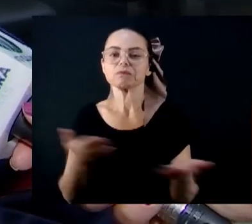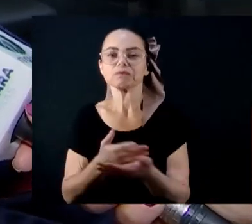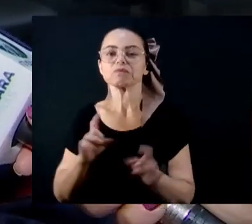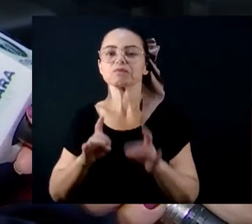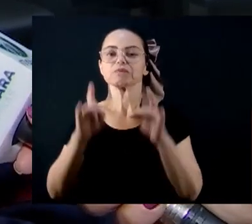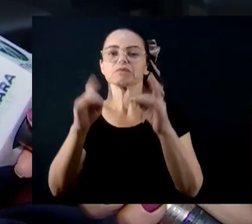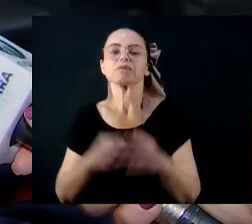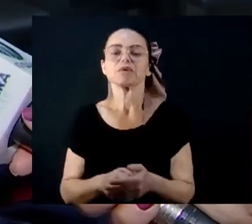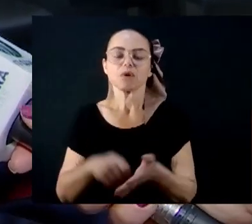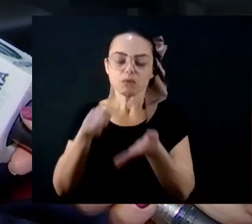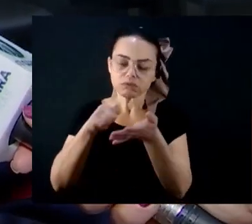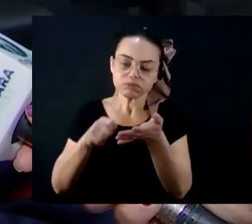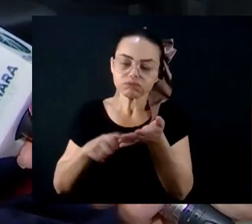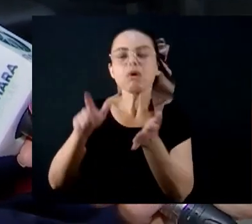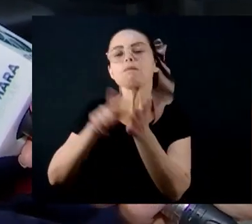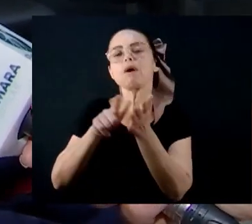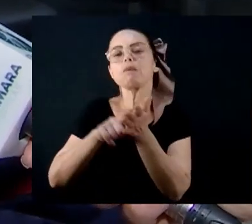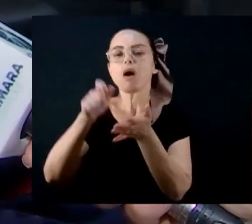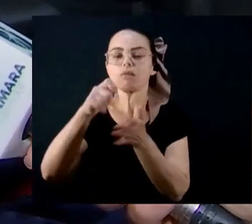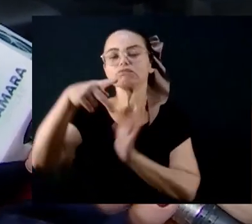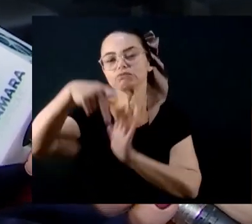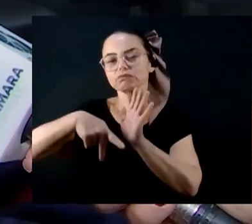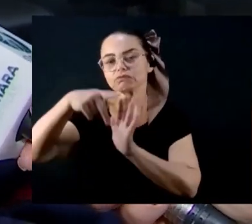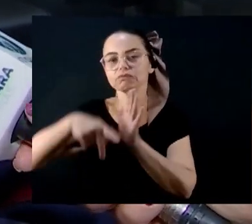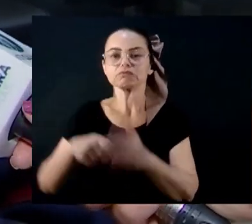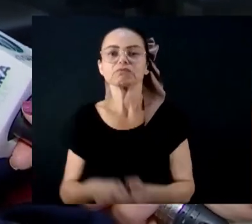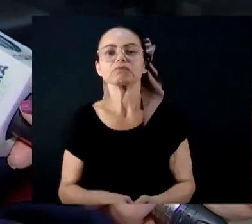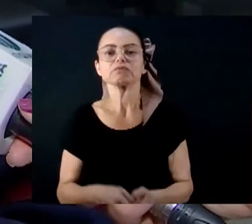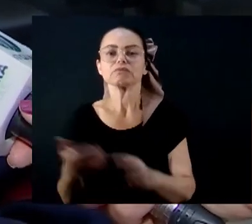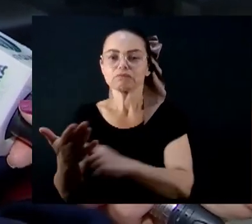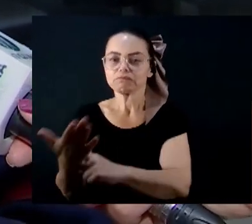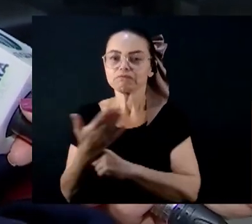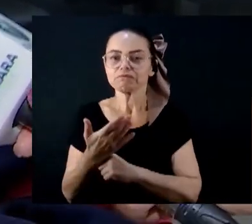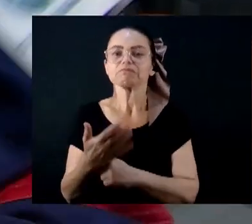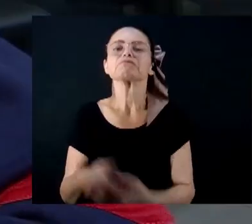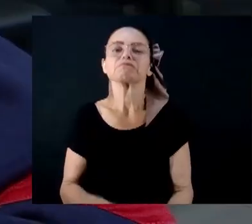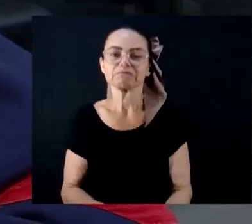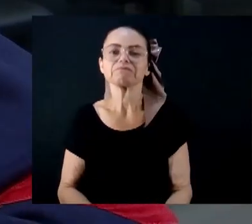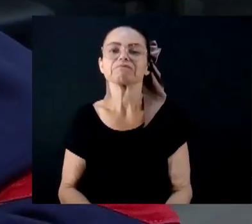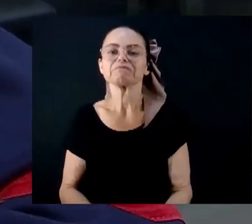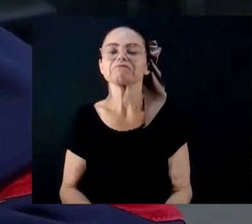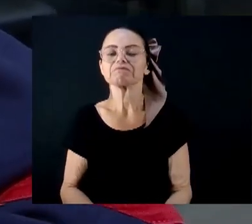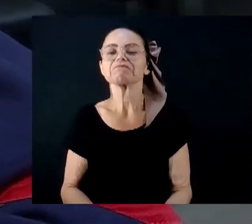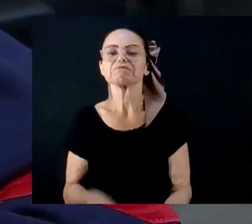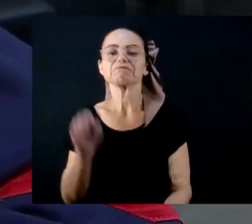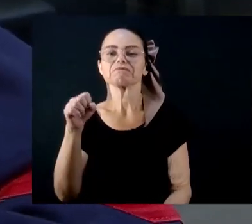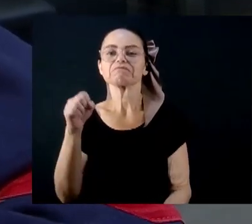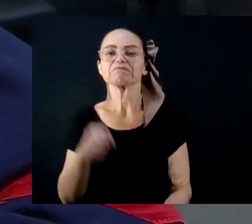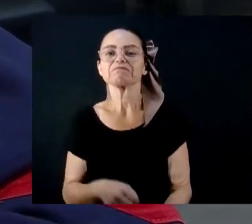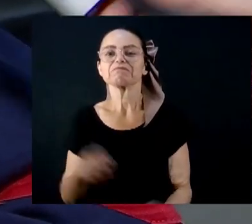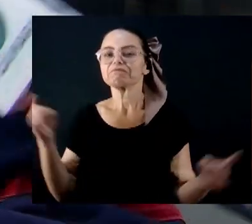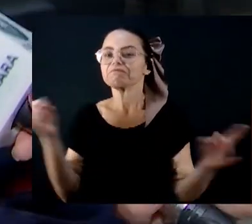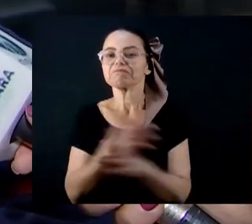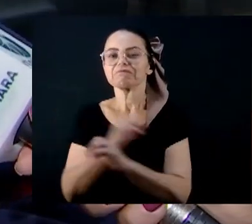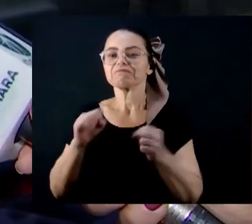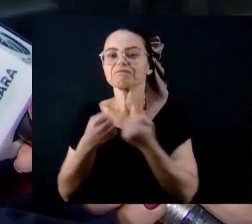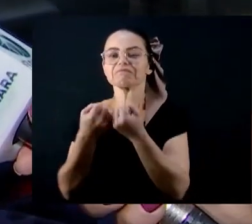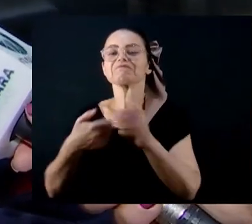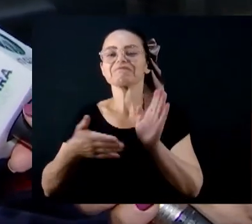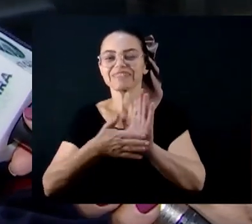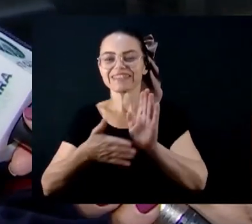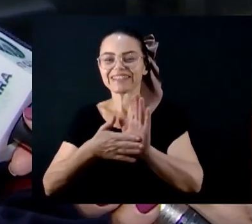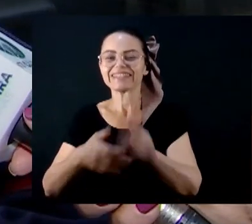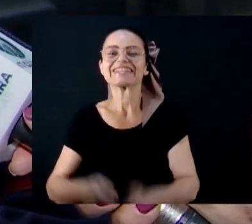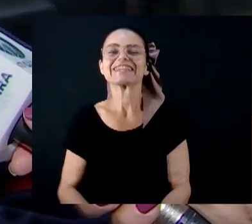papel, né? Nossos projetos de lei, eles nos auxiliaram a passar. É isso. Está pronto para defender a sua proposta? Estou